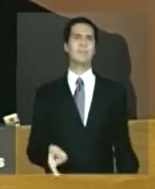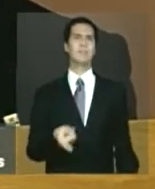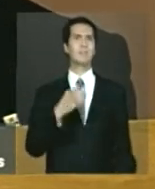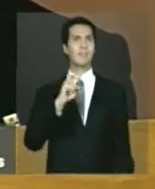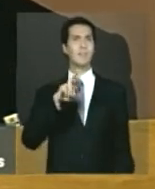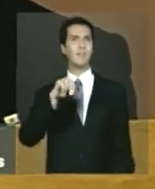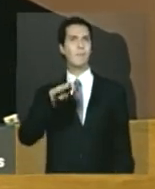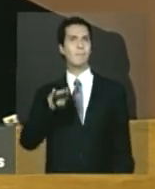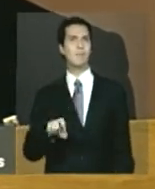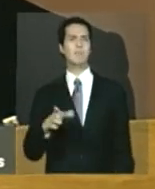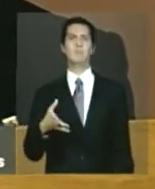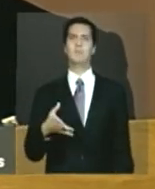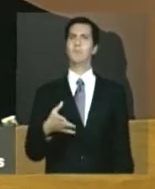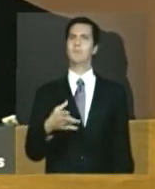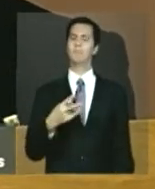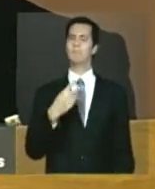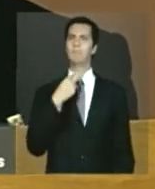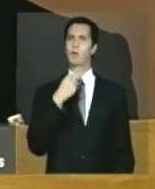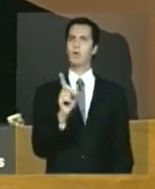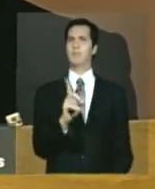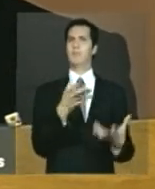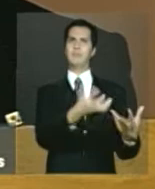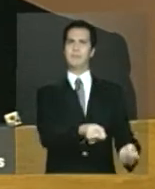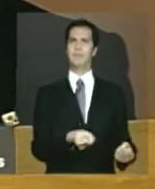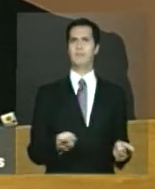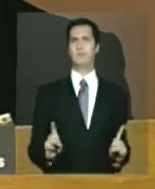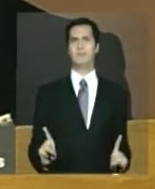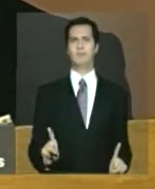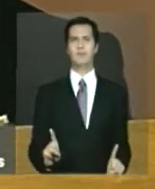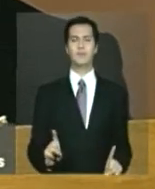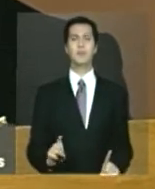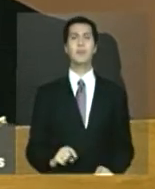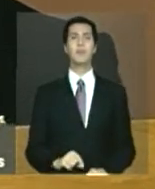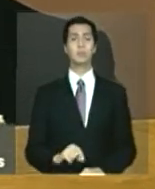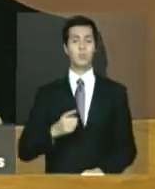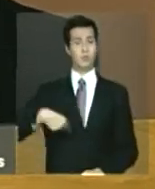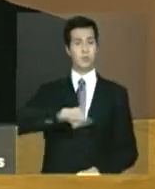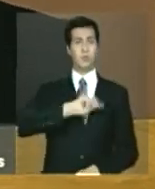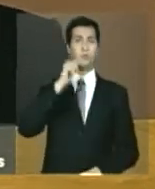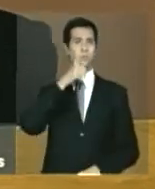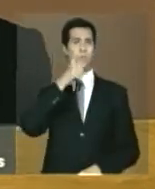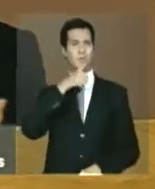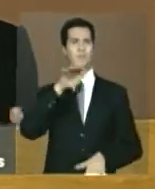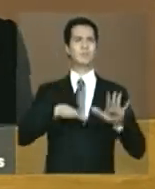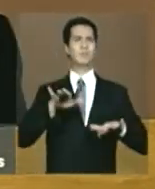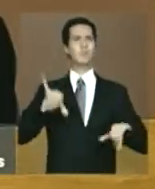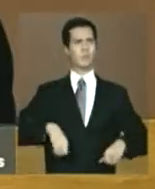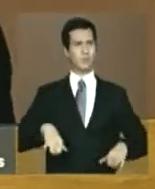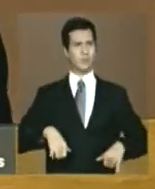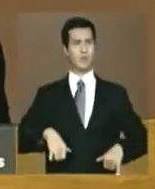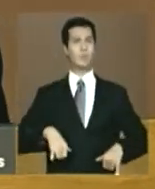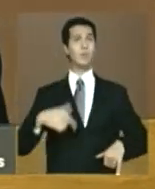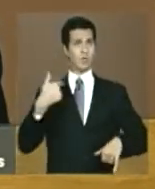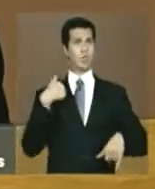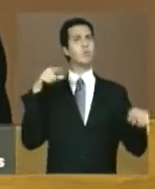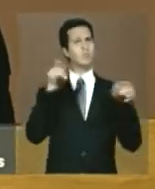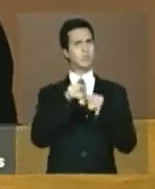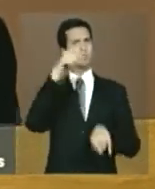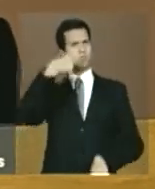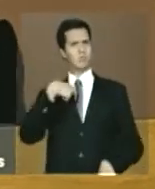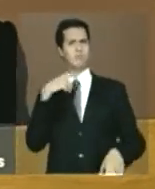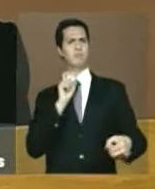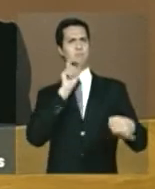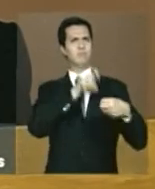mulheres sofremos e quando eu incluo nós é porque eu me incluo entre as trabalhadoras